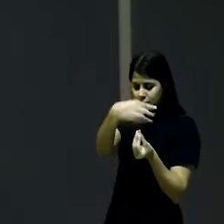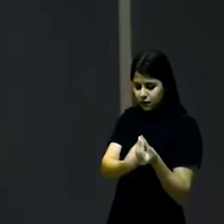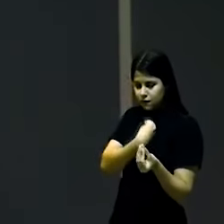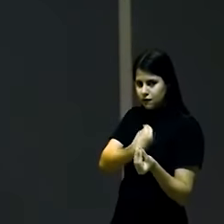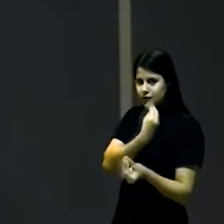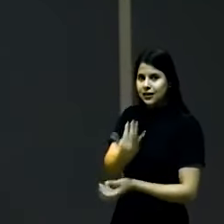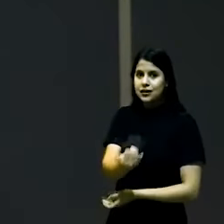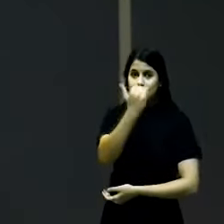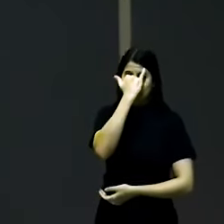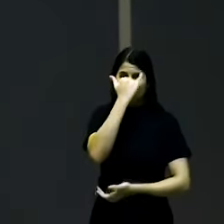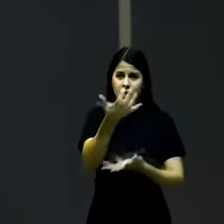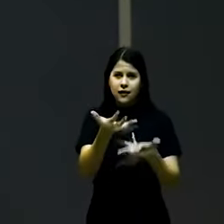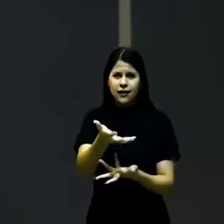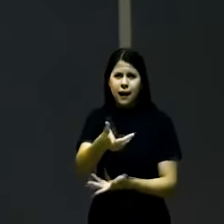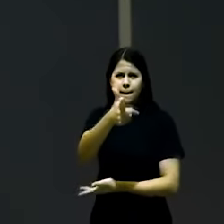para querer te matar.